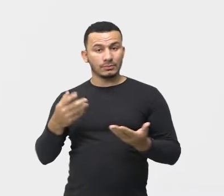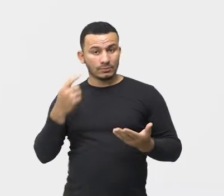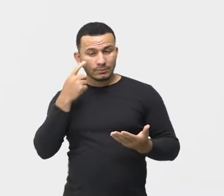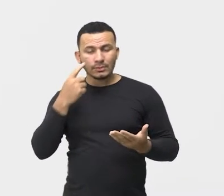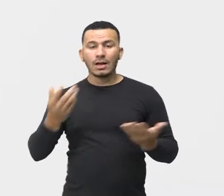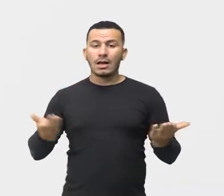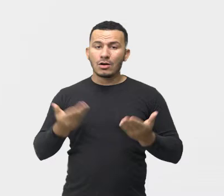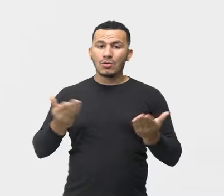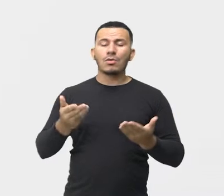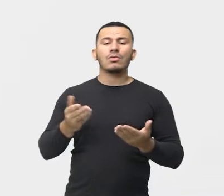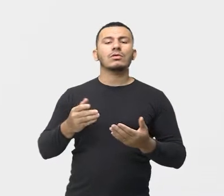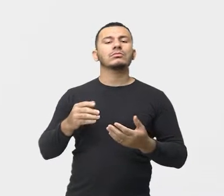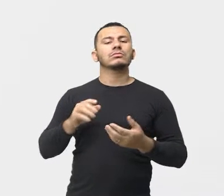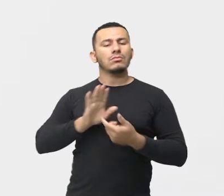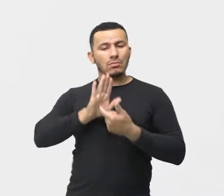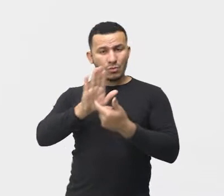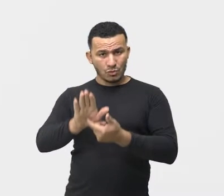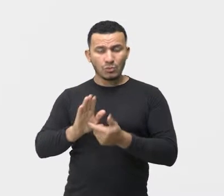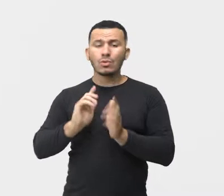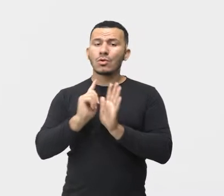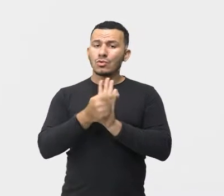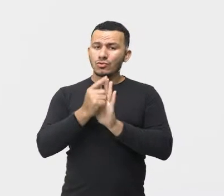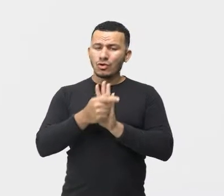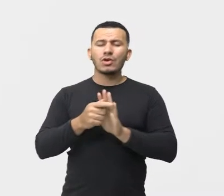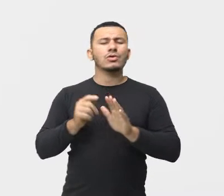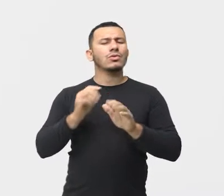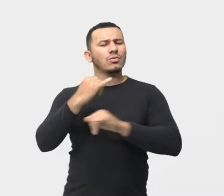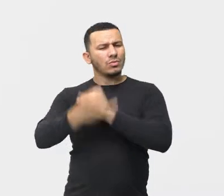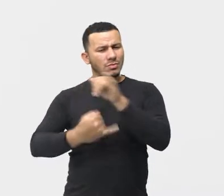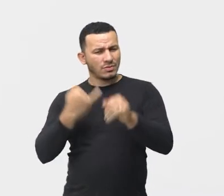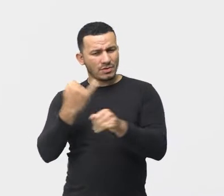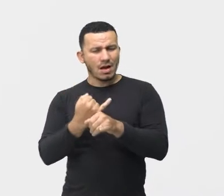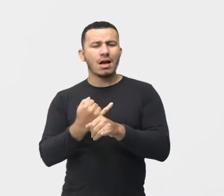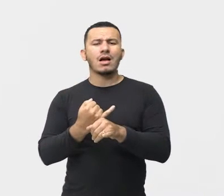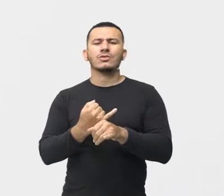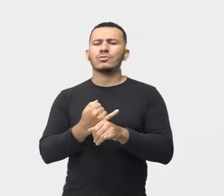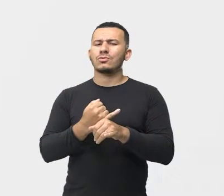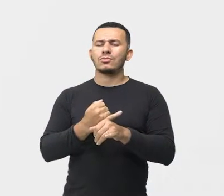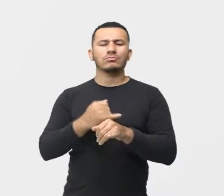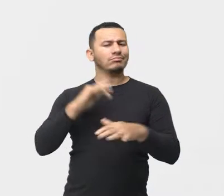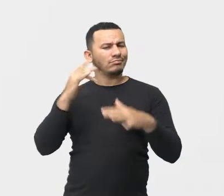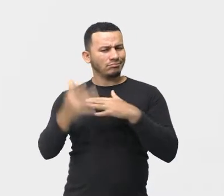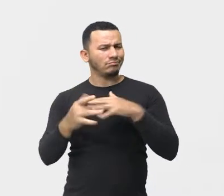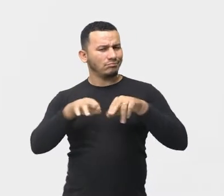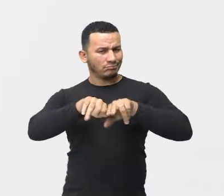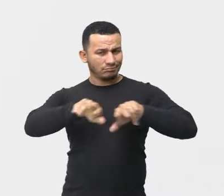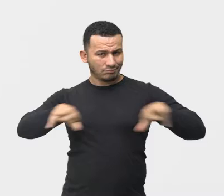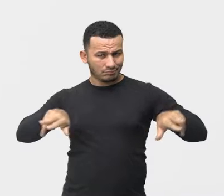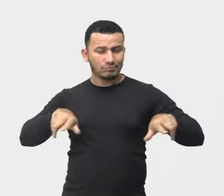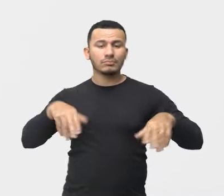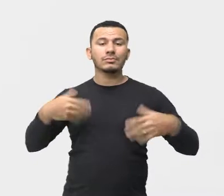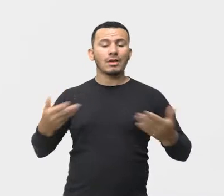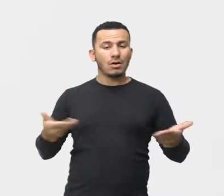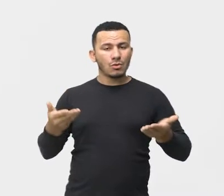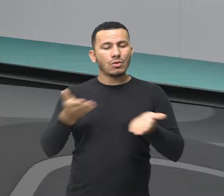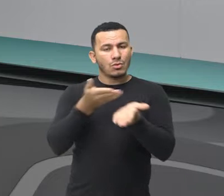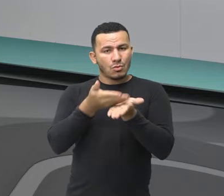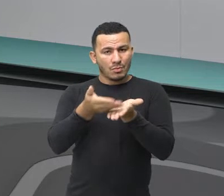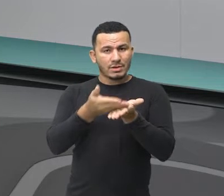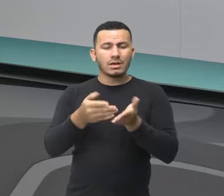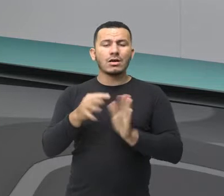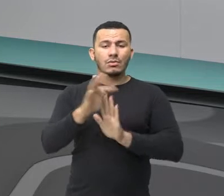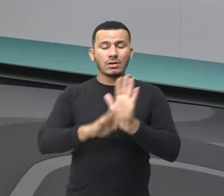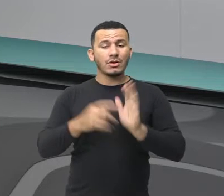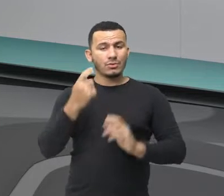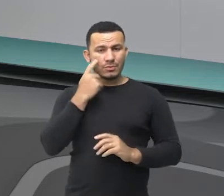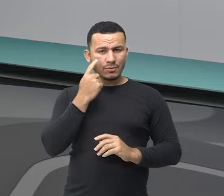gente, então, vai trazer esse gênero midiático aqui para a nossa aula. A gente vai, então, começar